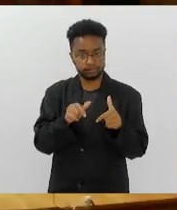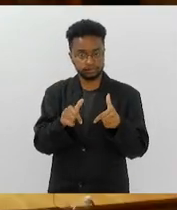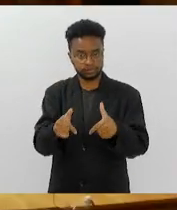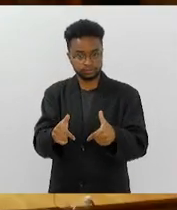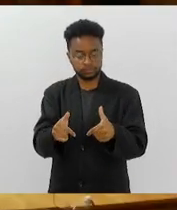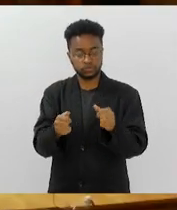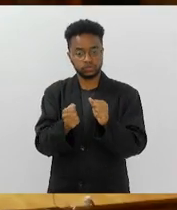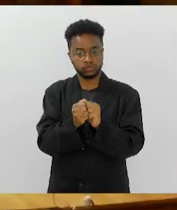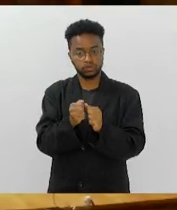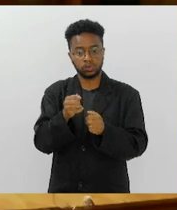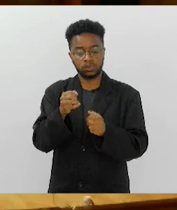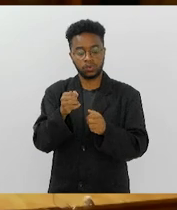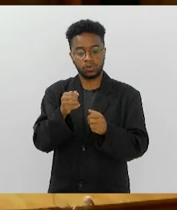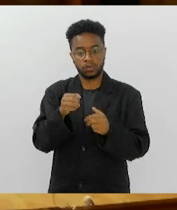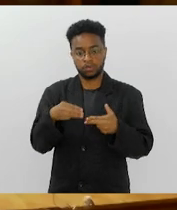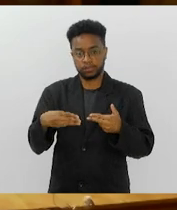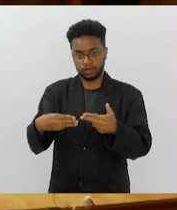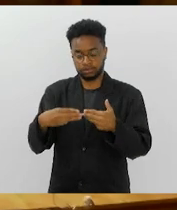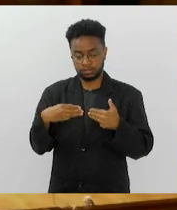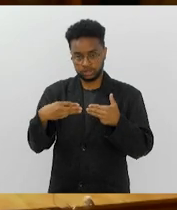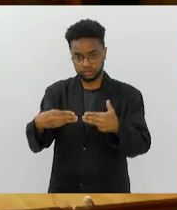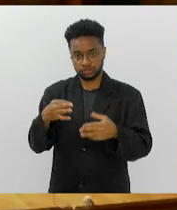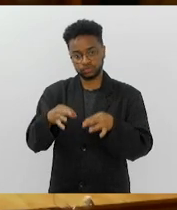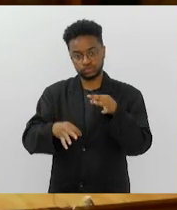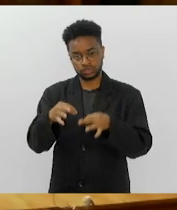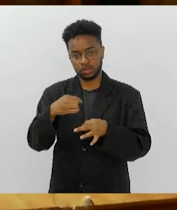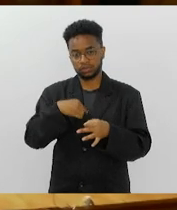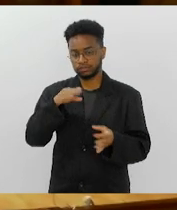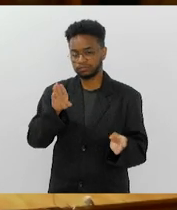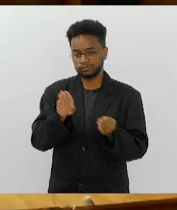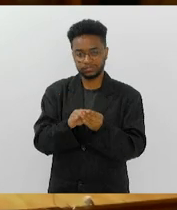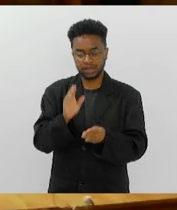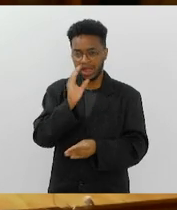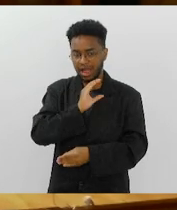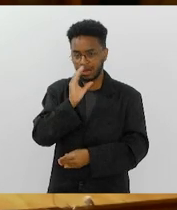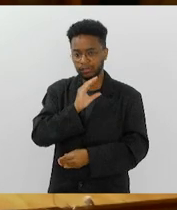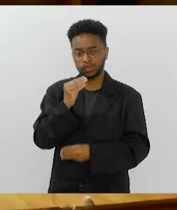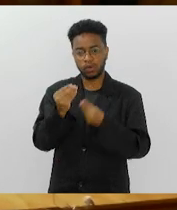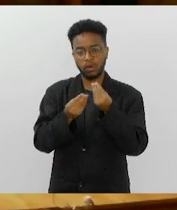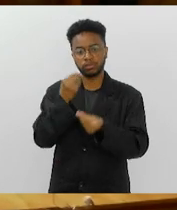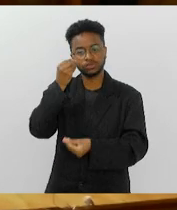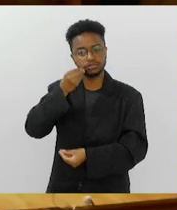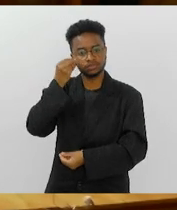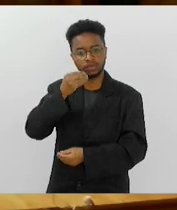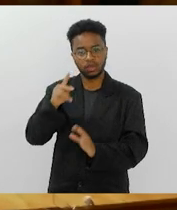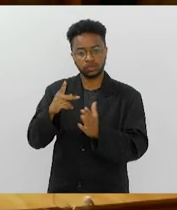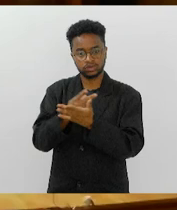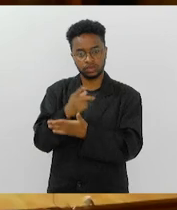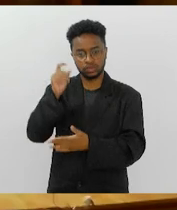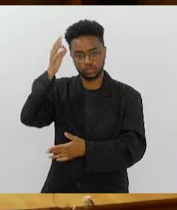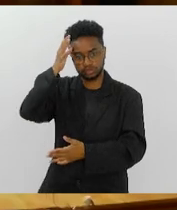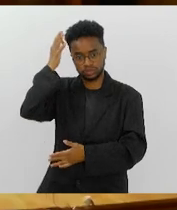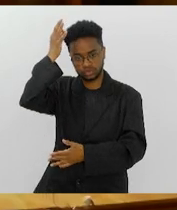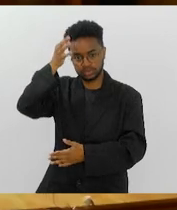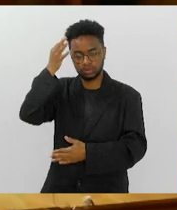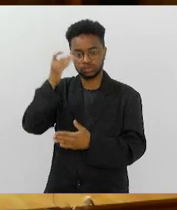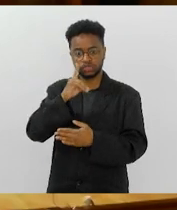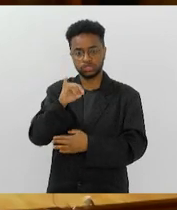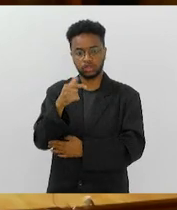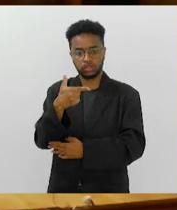o Ministério da Justiça. Vou falar rapidamente, bem breve mesmo, uma experiência que nós tivemos no Estado esse ano, dia 2 de março,